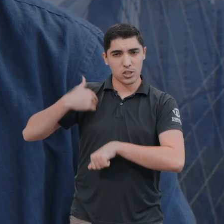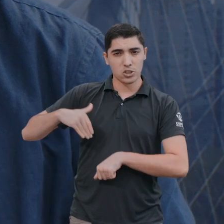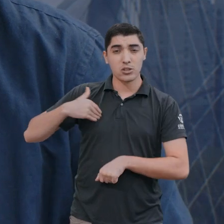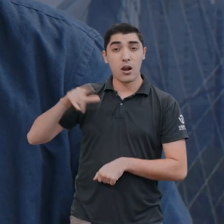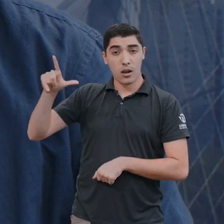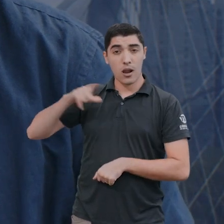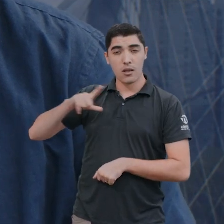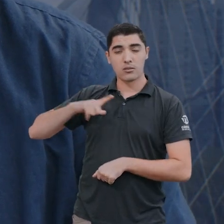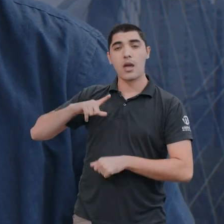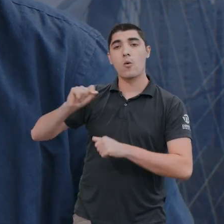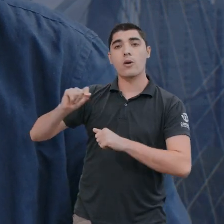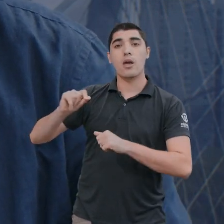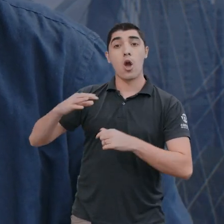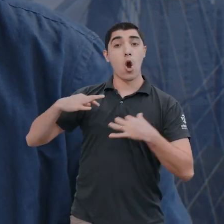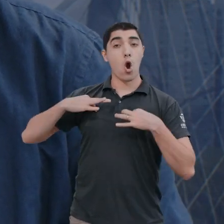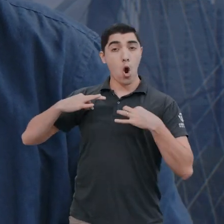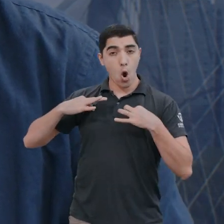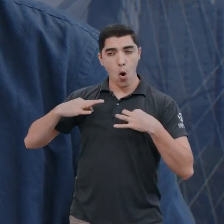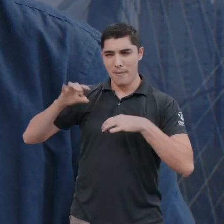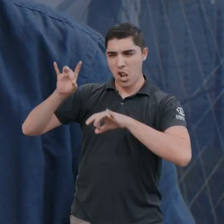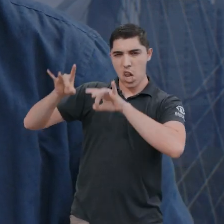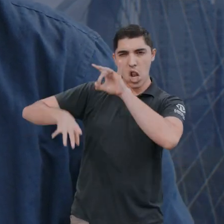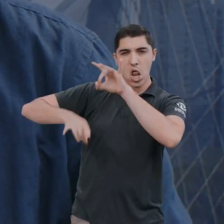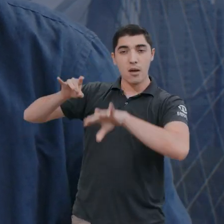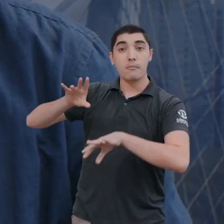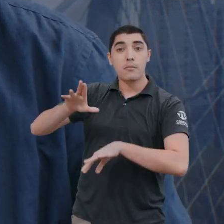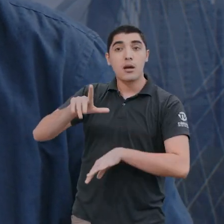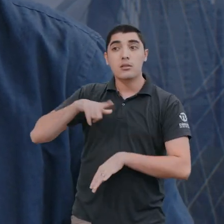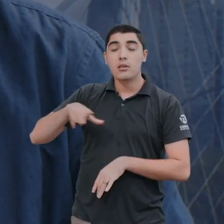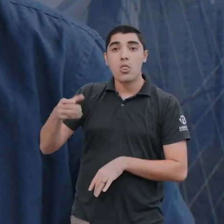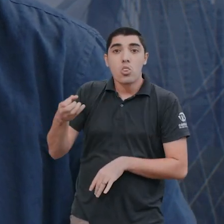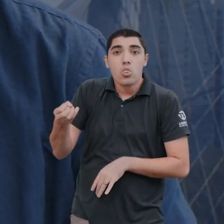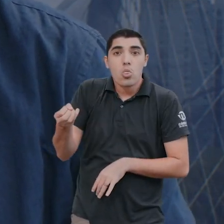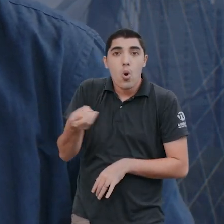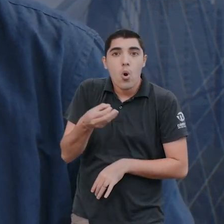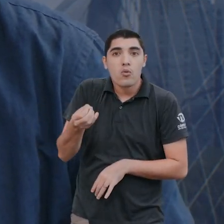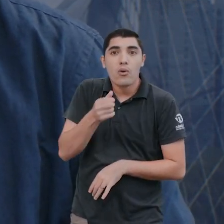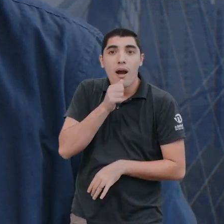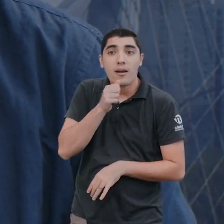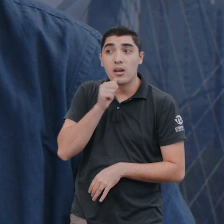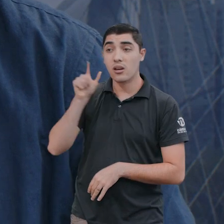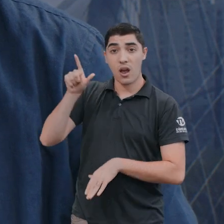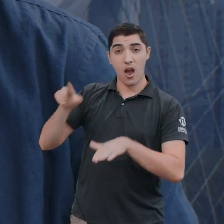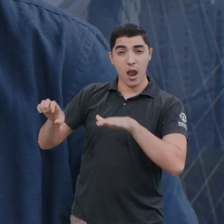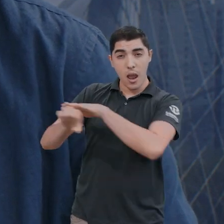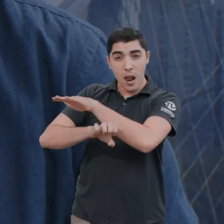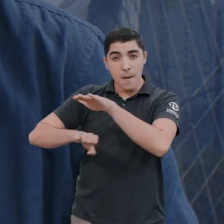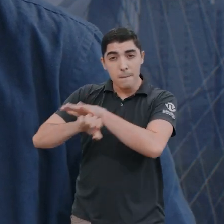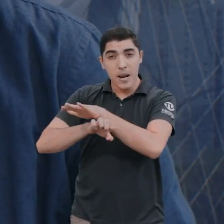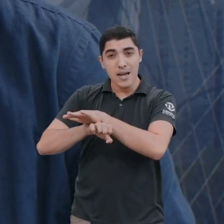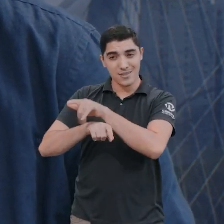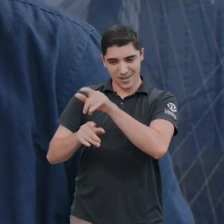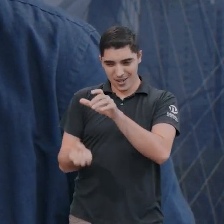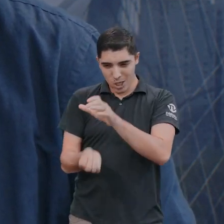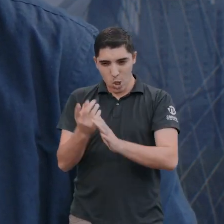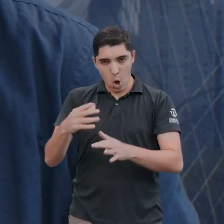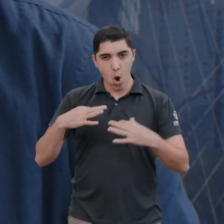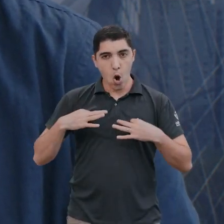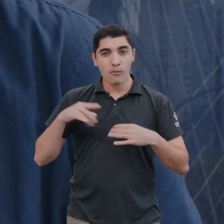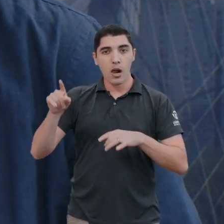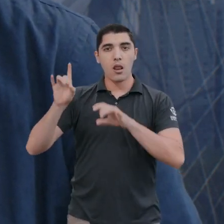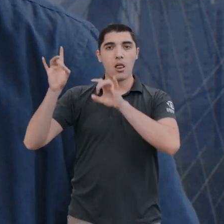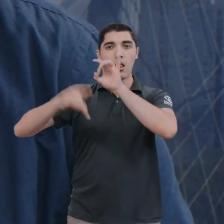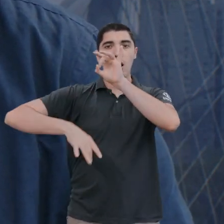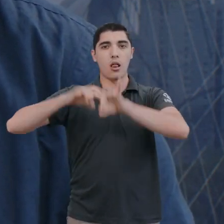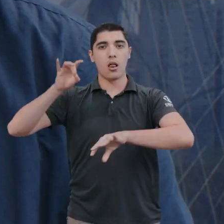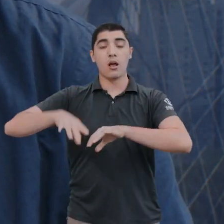mundo de roupas com etiquetas, né, que foram descartadas pelas próprias marcas, pelas próprias empresas que produziram essas roupas.